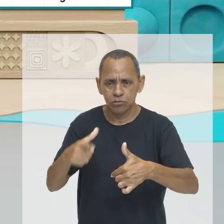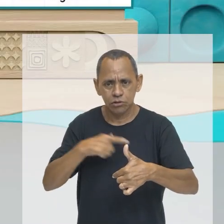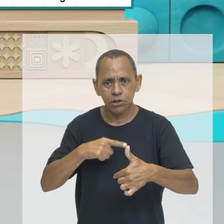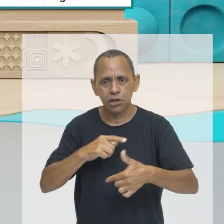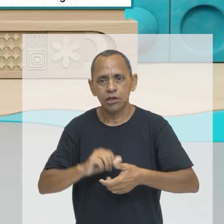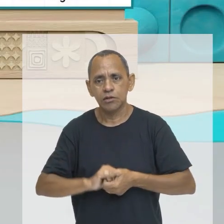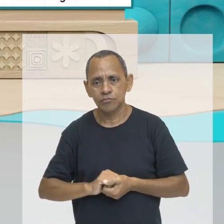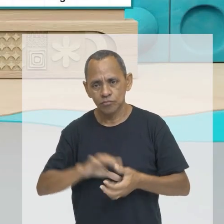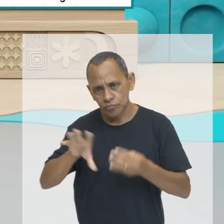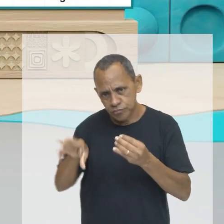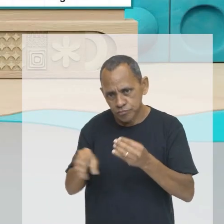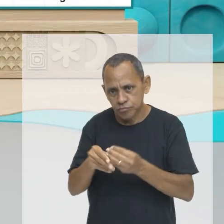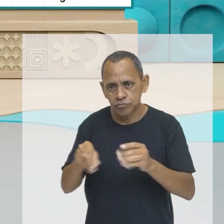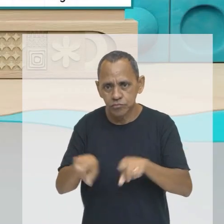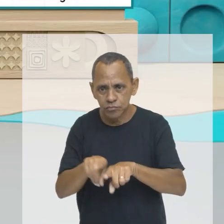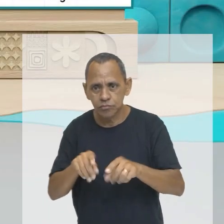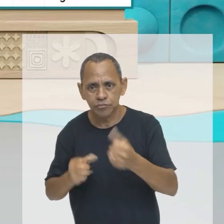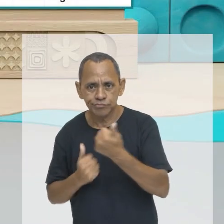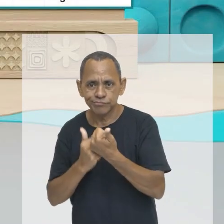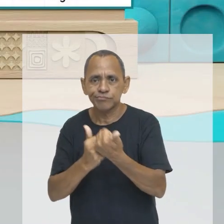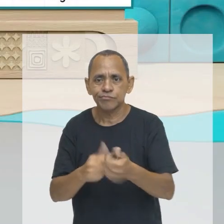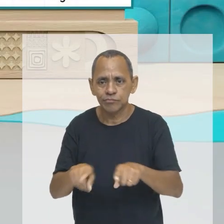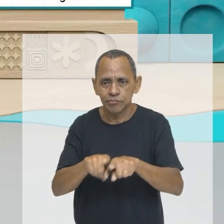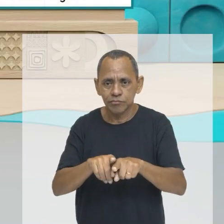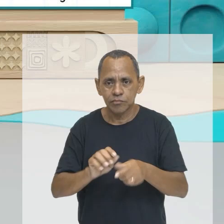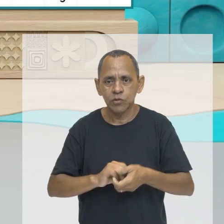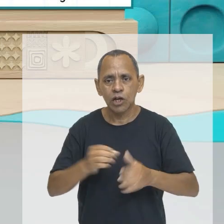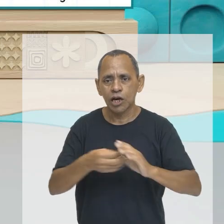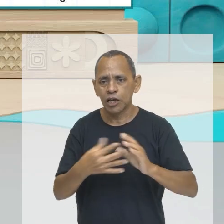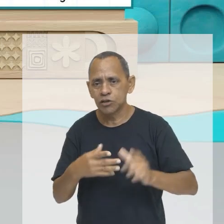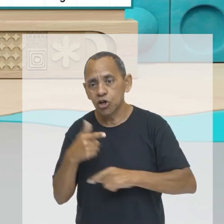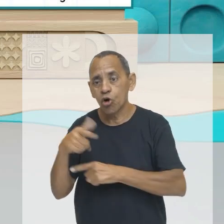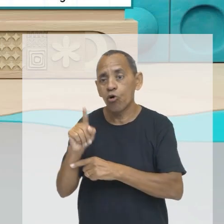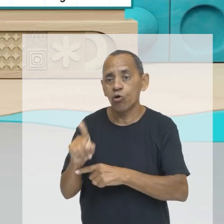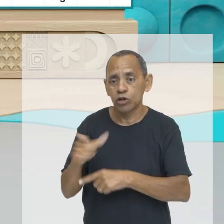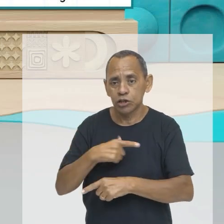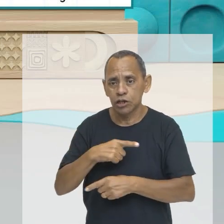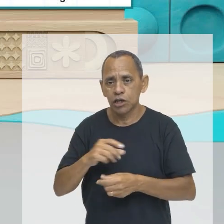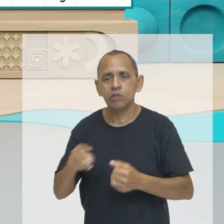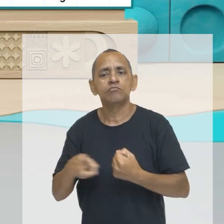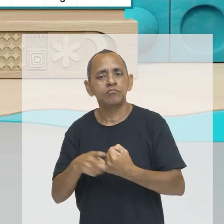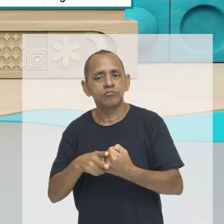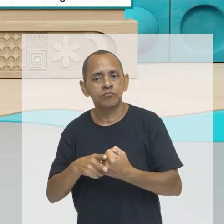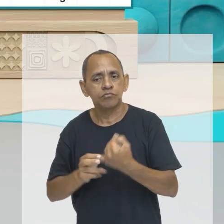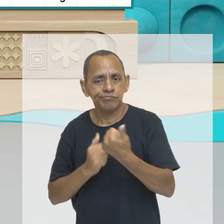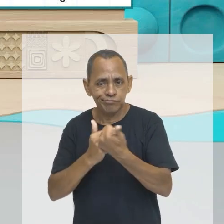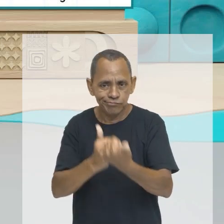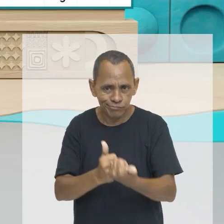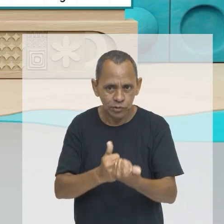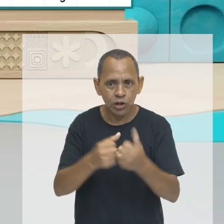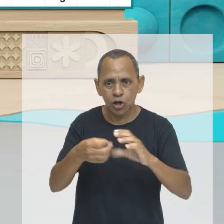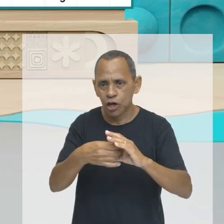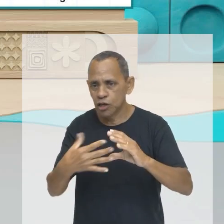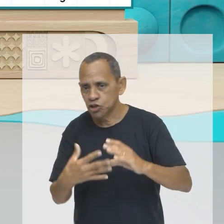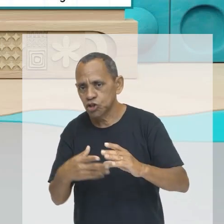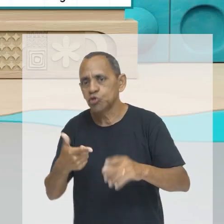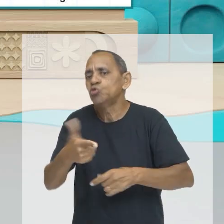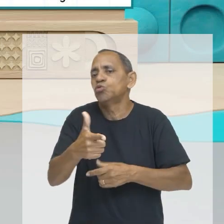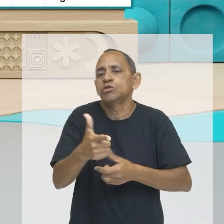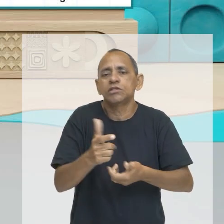vão auxiliar. Tá certo? Uma outra característica desses verbos é que os verbos modais, por característica, não